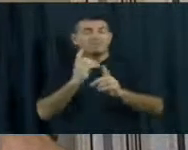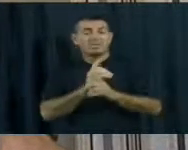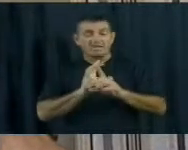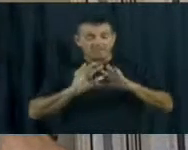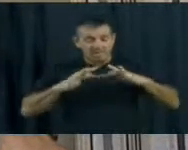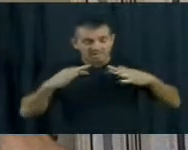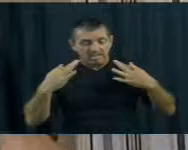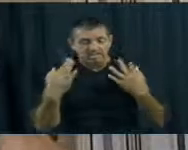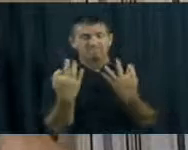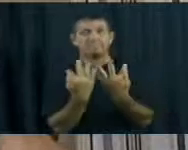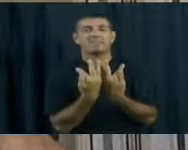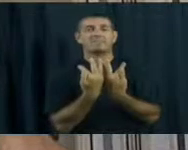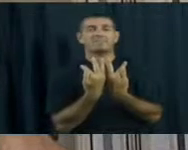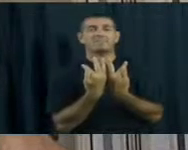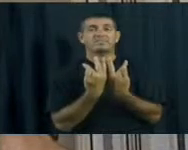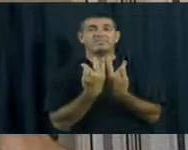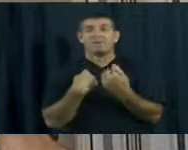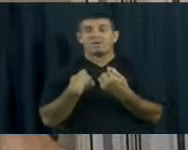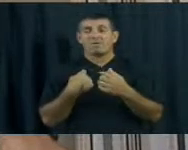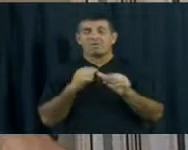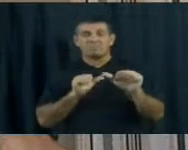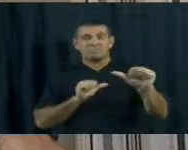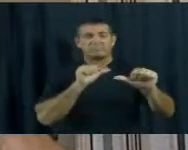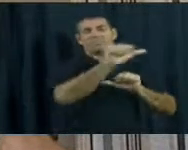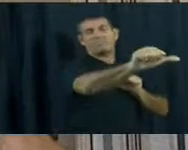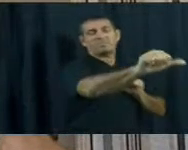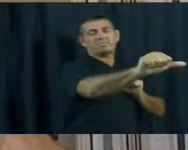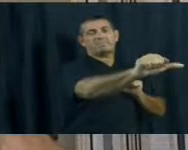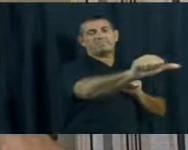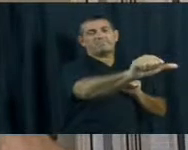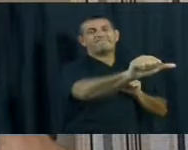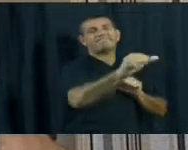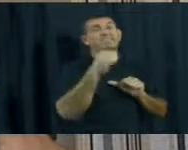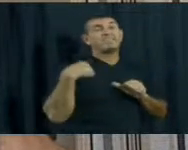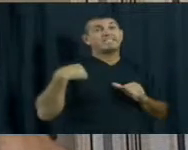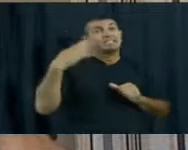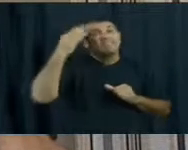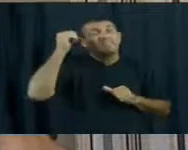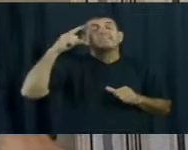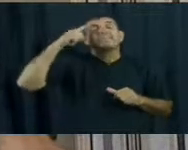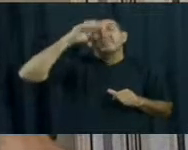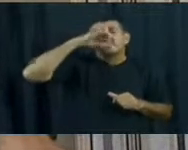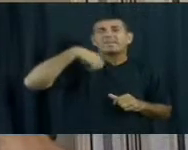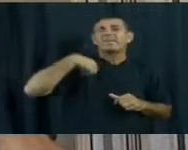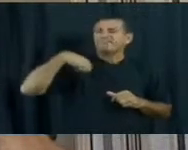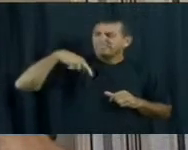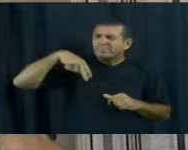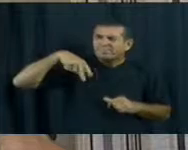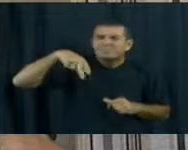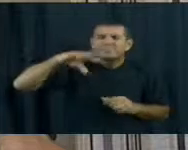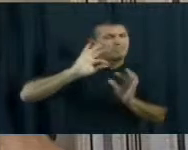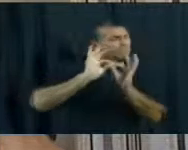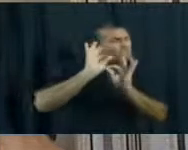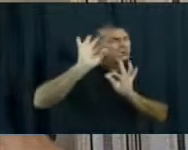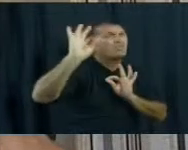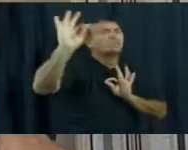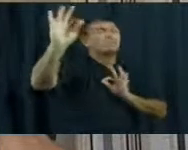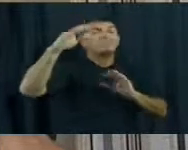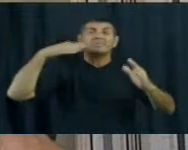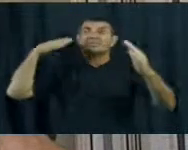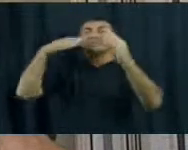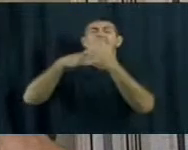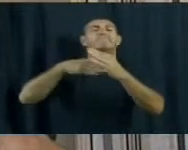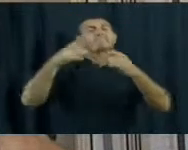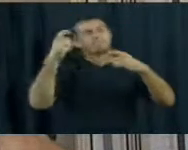via no local daquelas pessoas. Eu, quando criança, a gente caminhava, era uma dificuldade muito grande para chegar até um